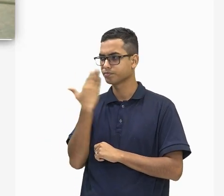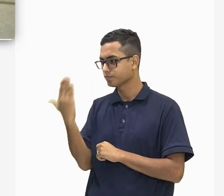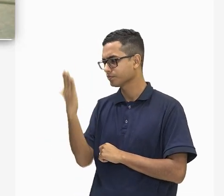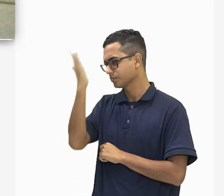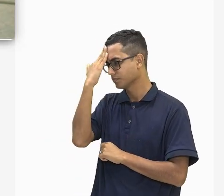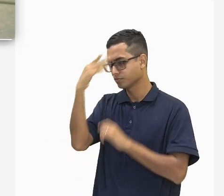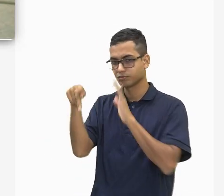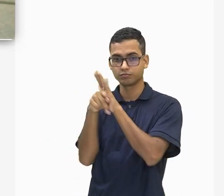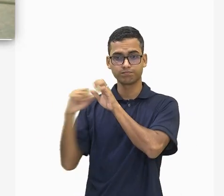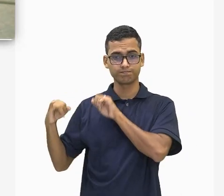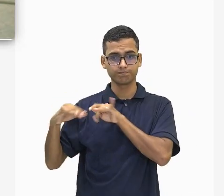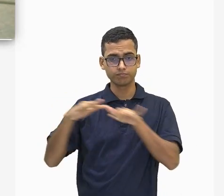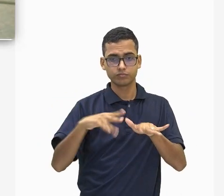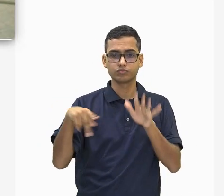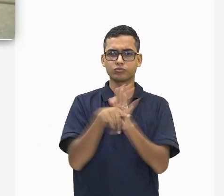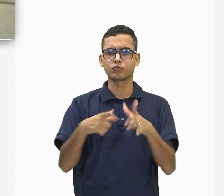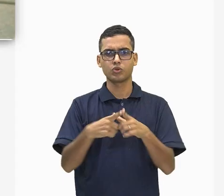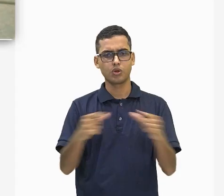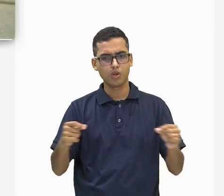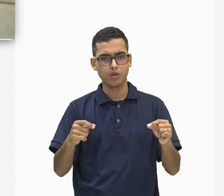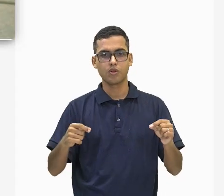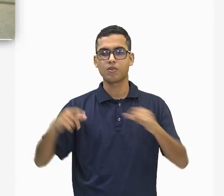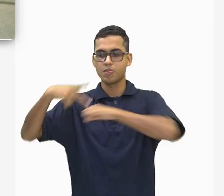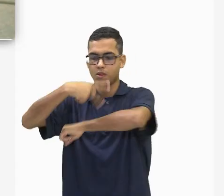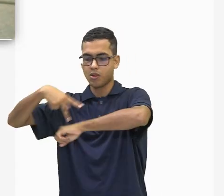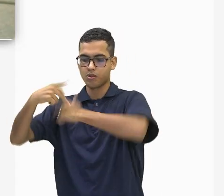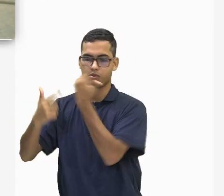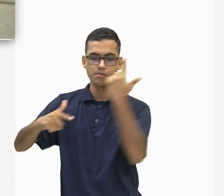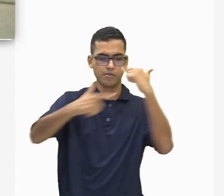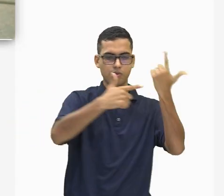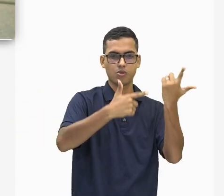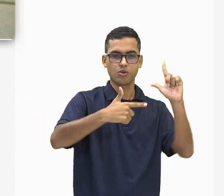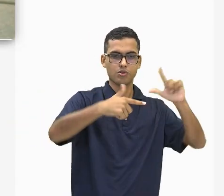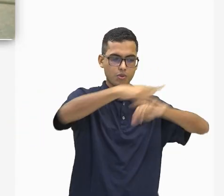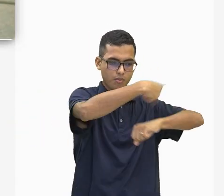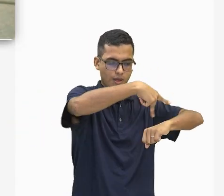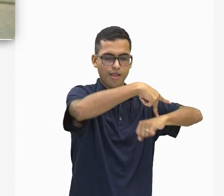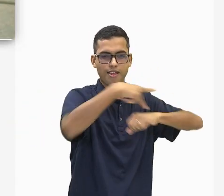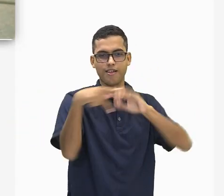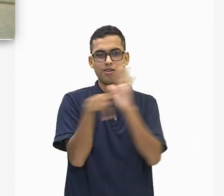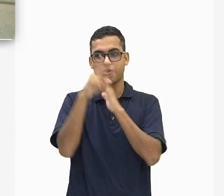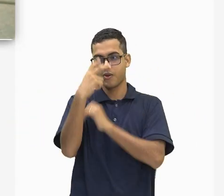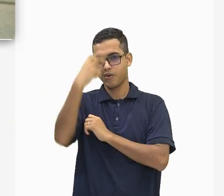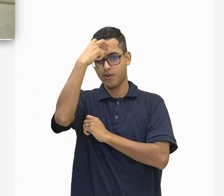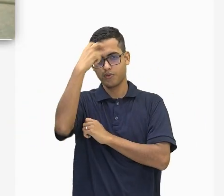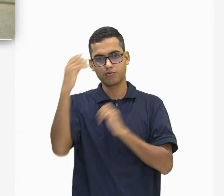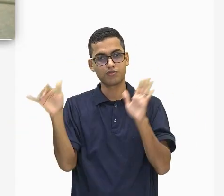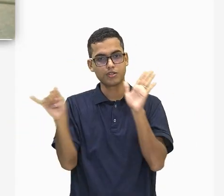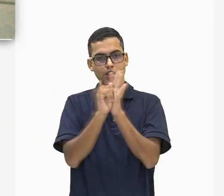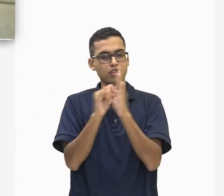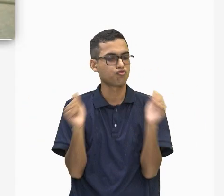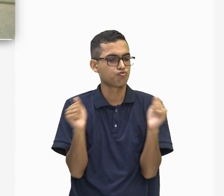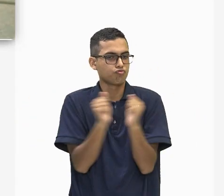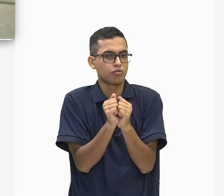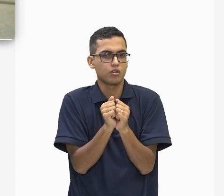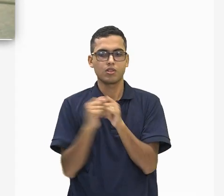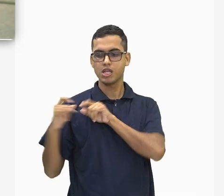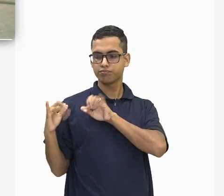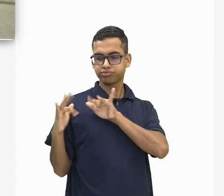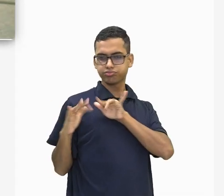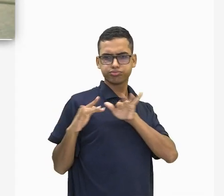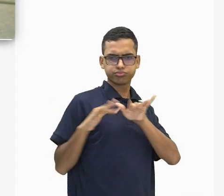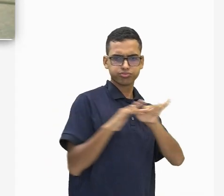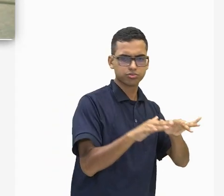quando um povo, né, vai de um país para o outro, ele leva toda a sua cultura. E o karatê não seria